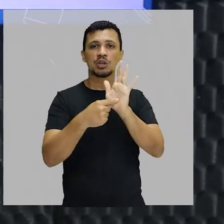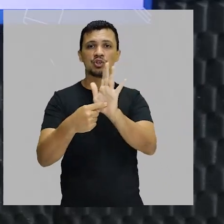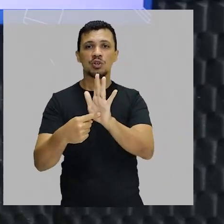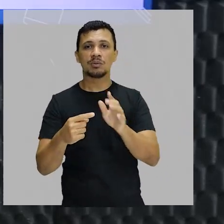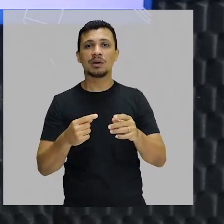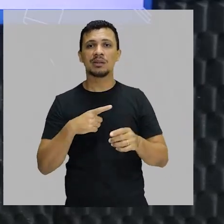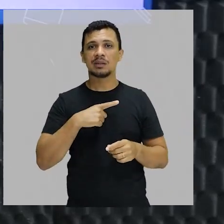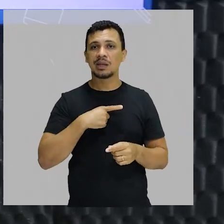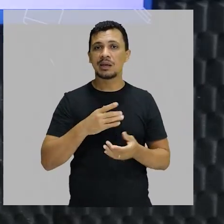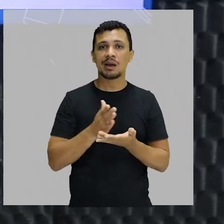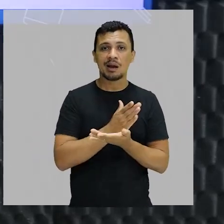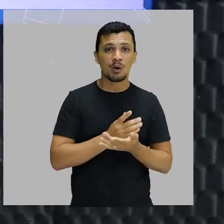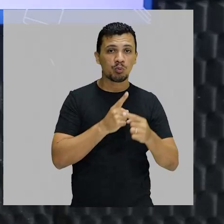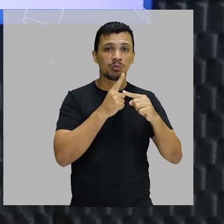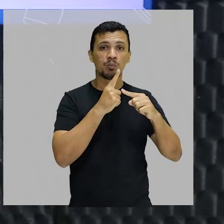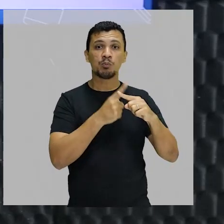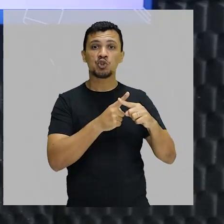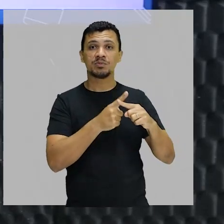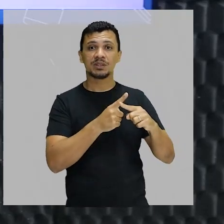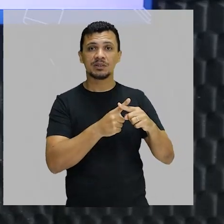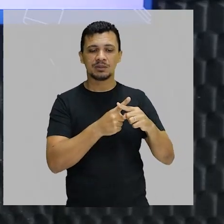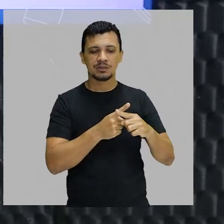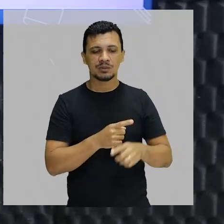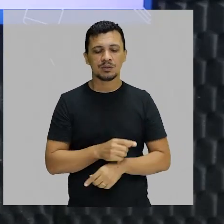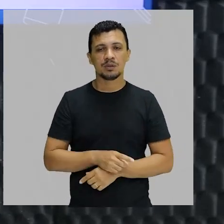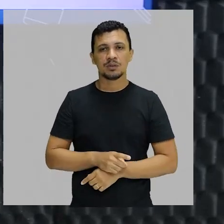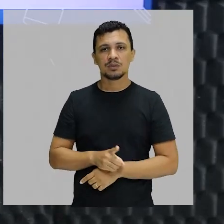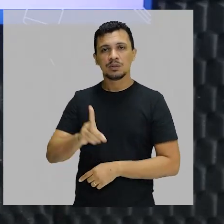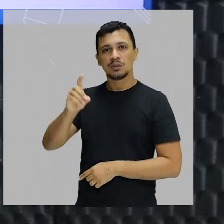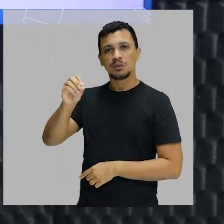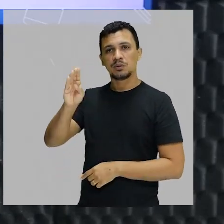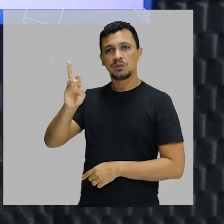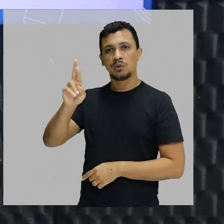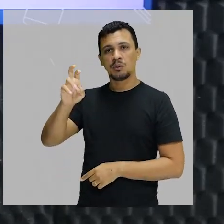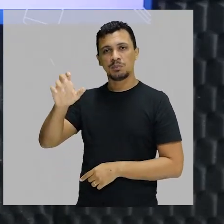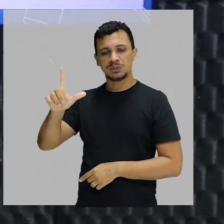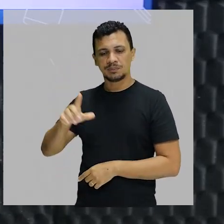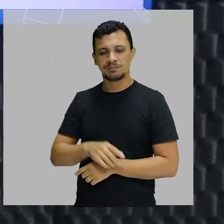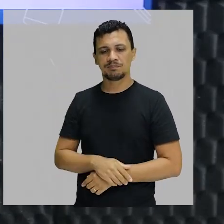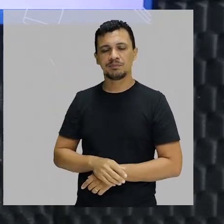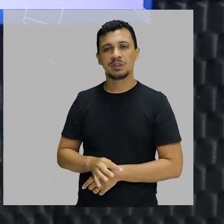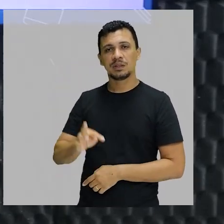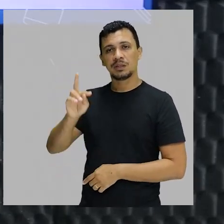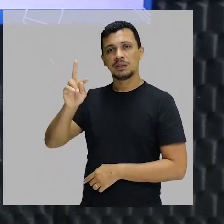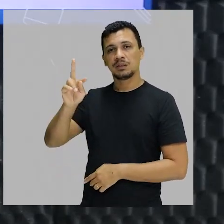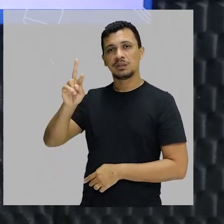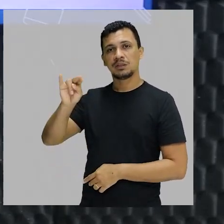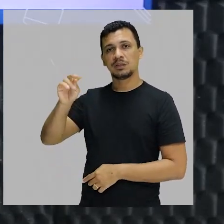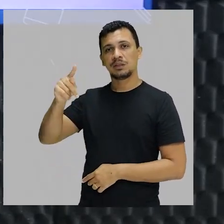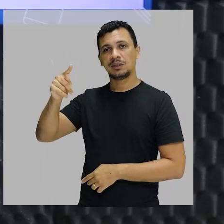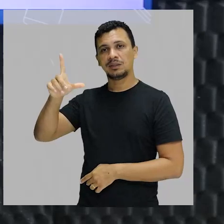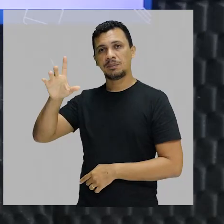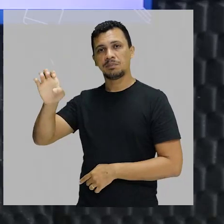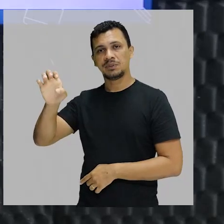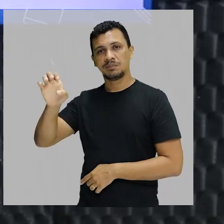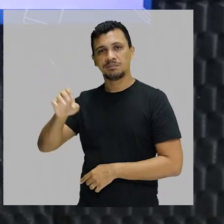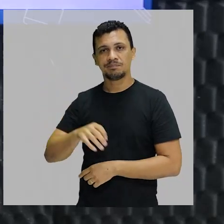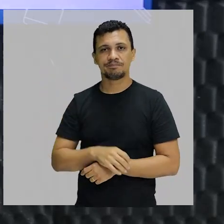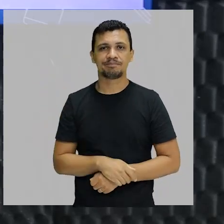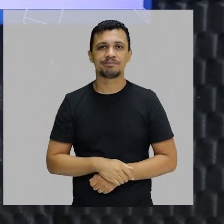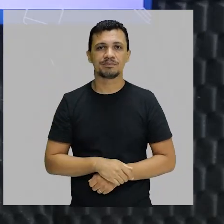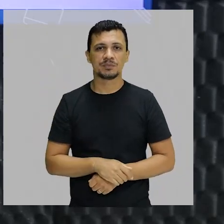de algo. Por exemplo, duplo ou doble, triplo ou triple.